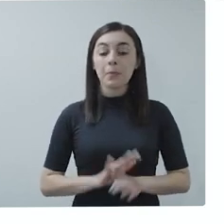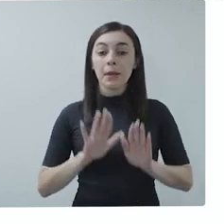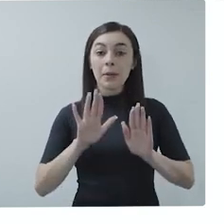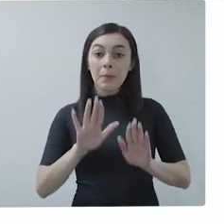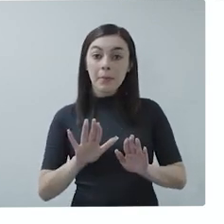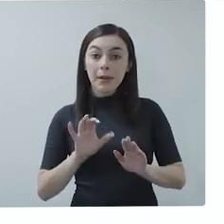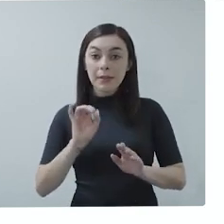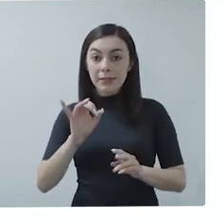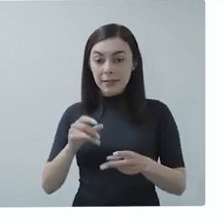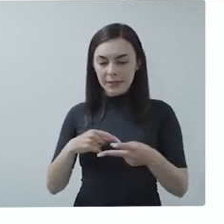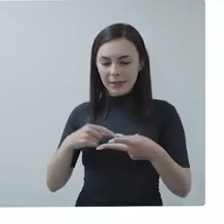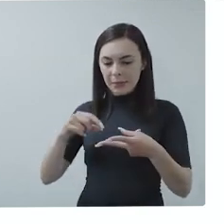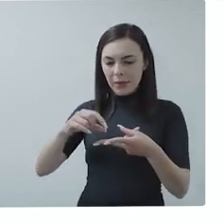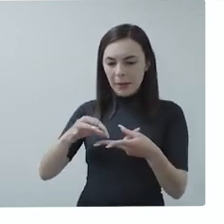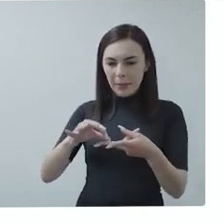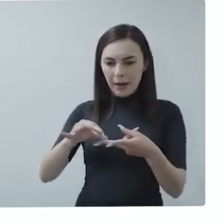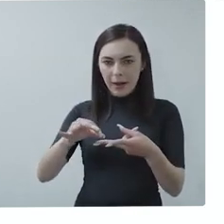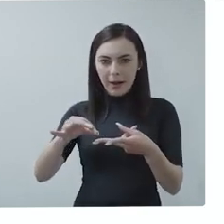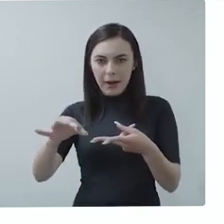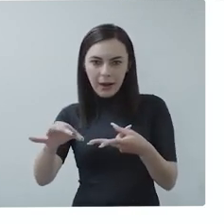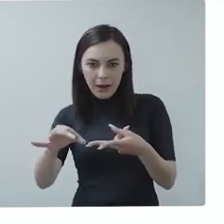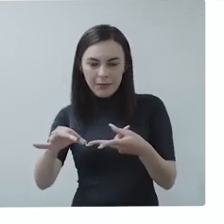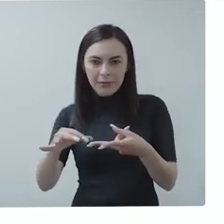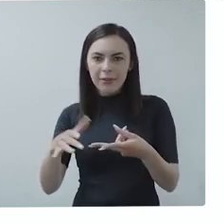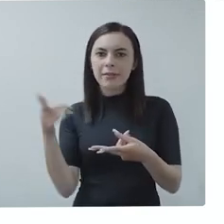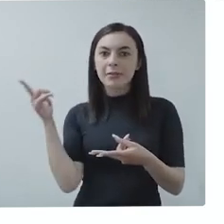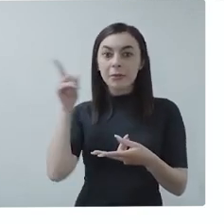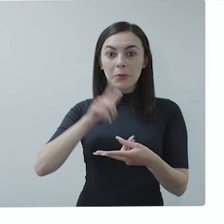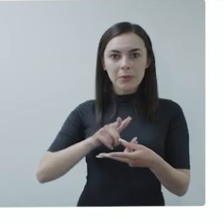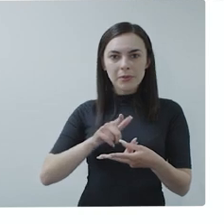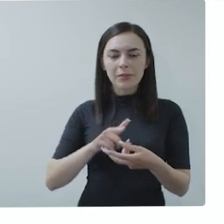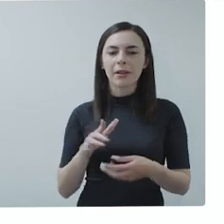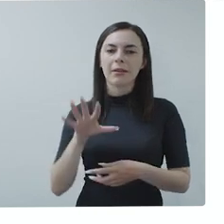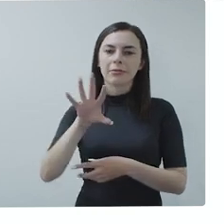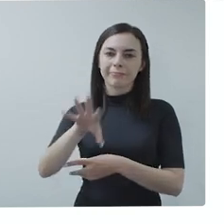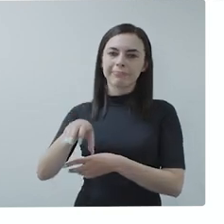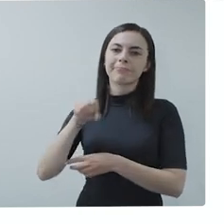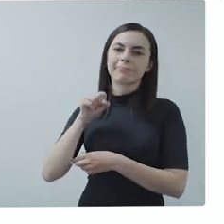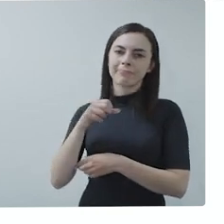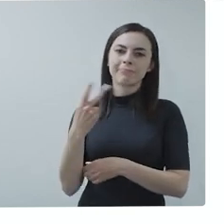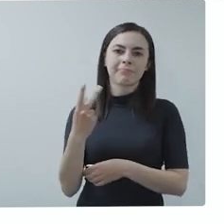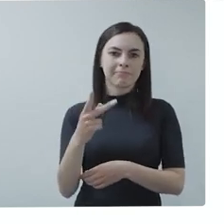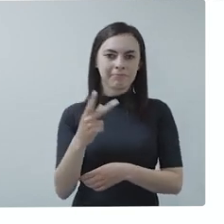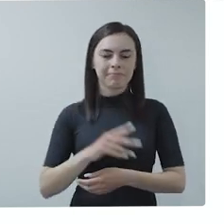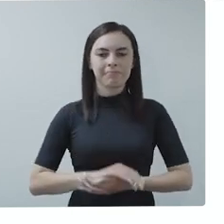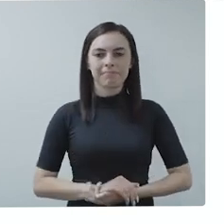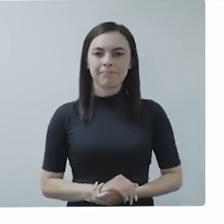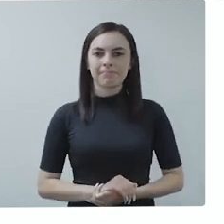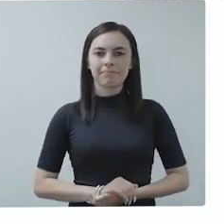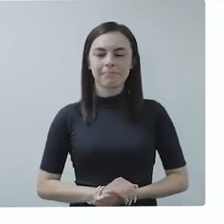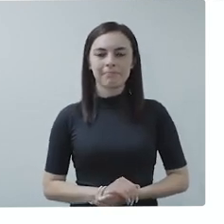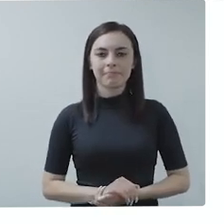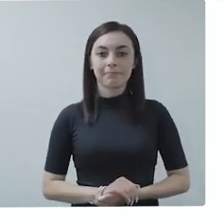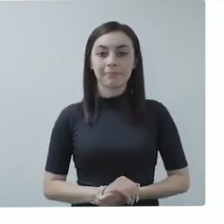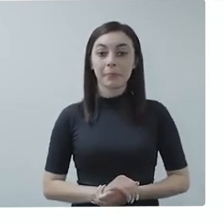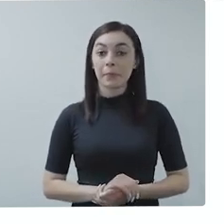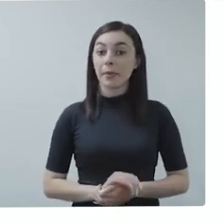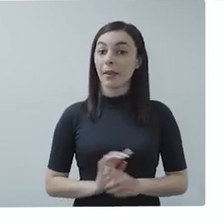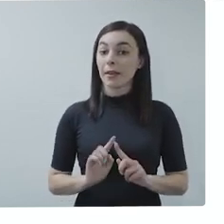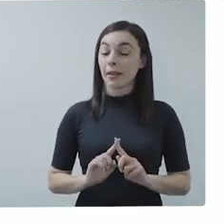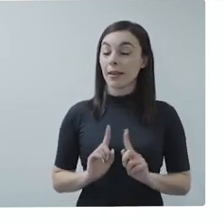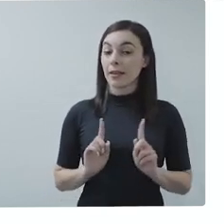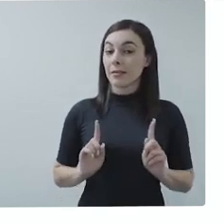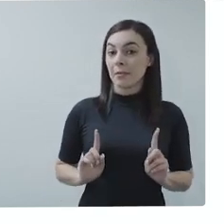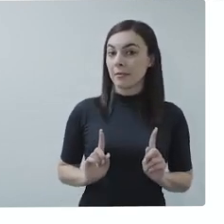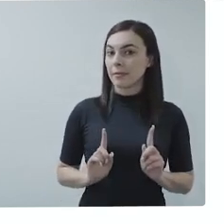sair para fora, você acaba ganhando aquela. Se você conseguiu jogar uma bolinha para fora, você acaba ganhando essa bolinha. Só que também você,